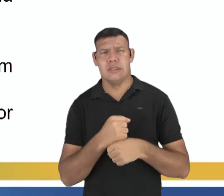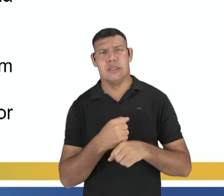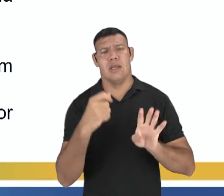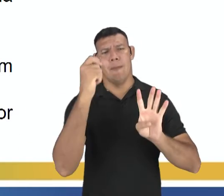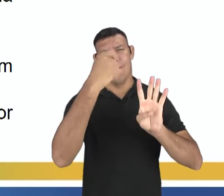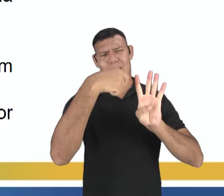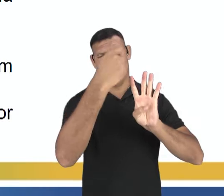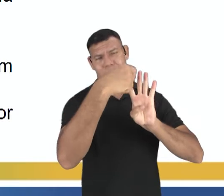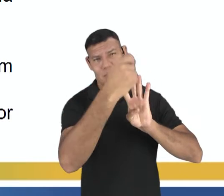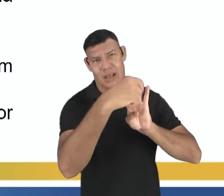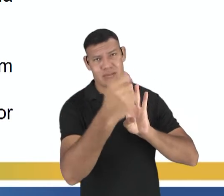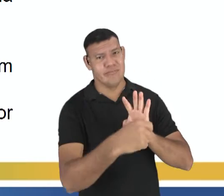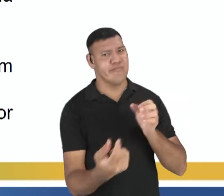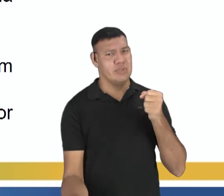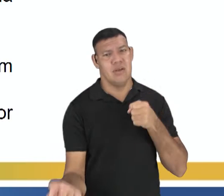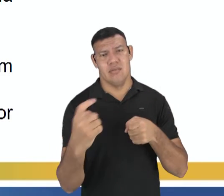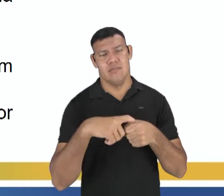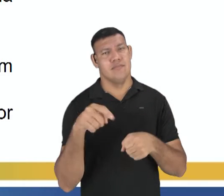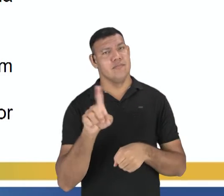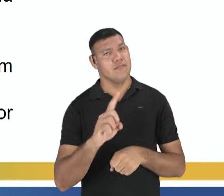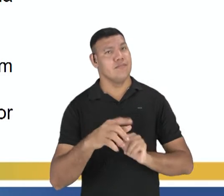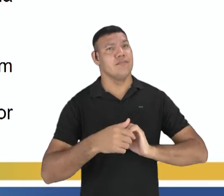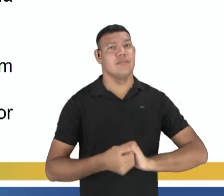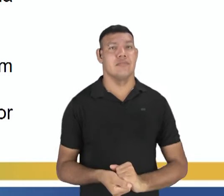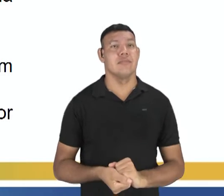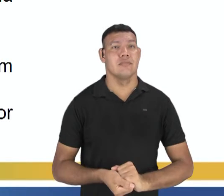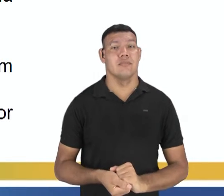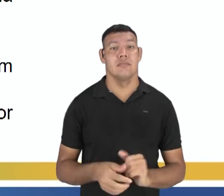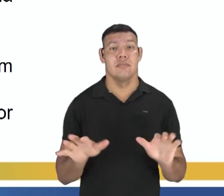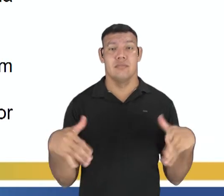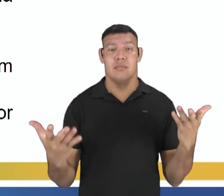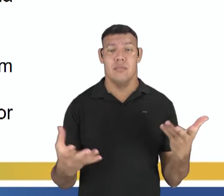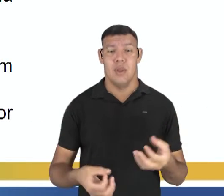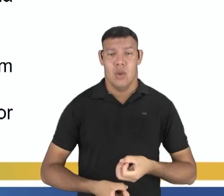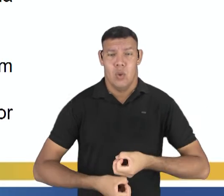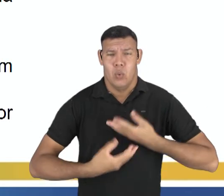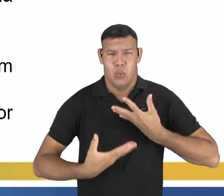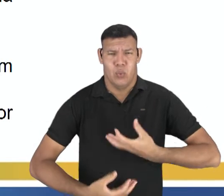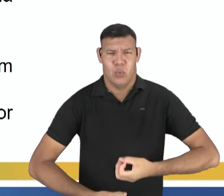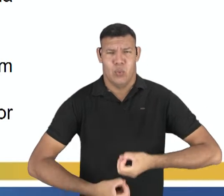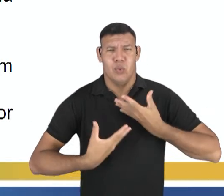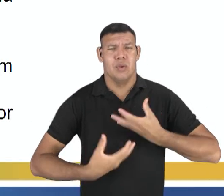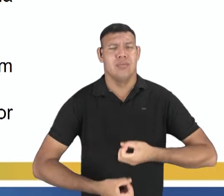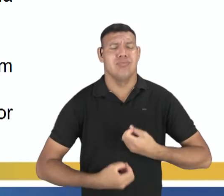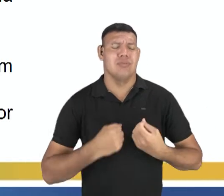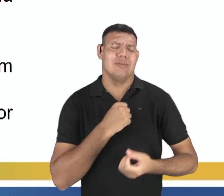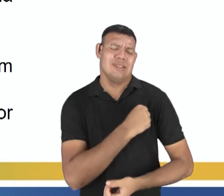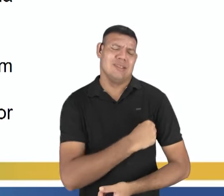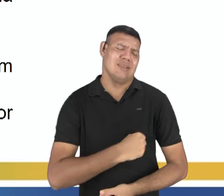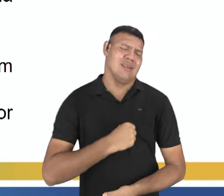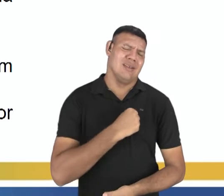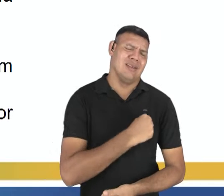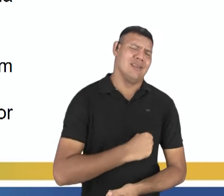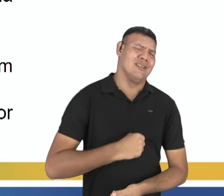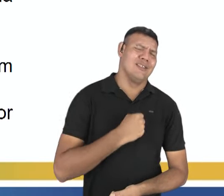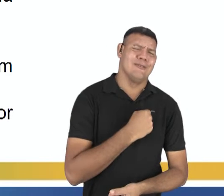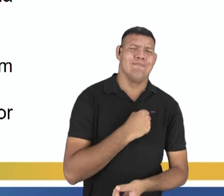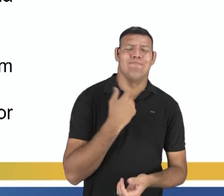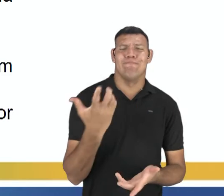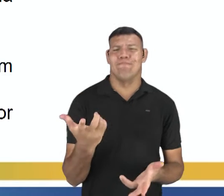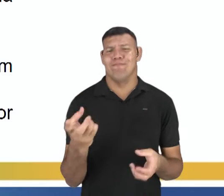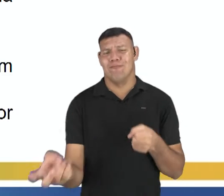anos e muitas vezes nem voltavam. Então, as poesias tinham muito disso, dessa saudade do não